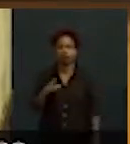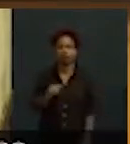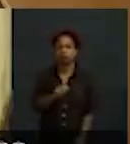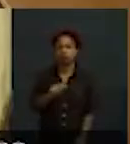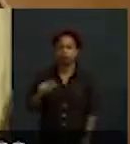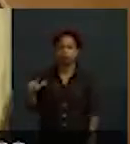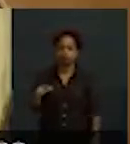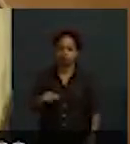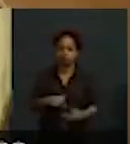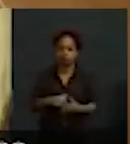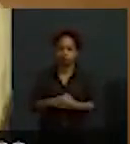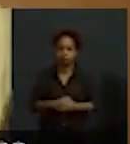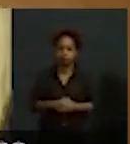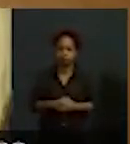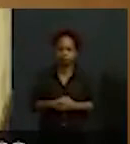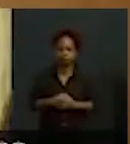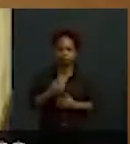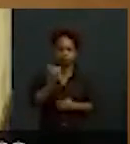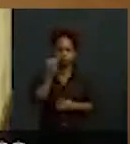Frederico de Souza.